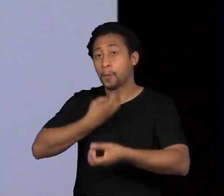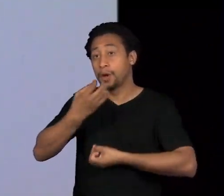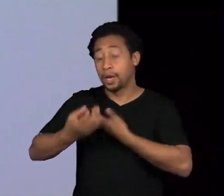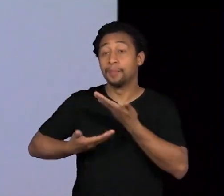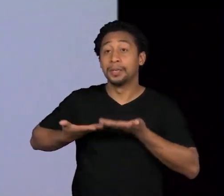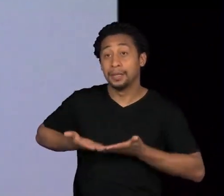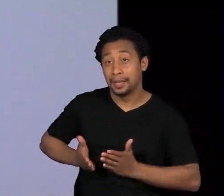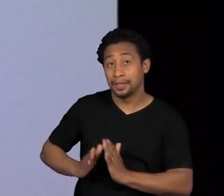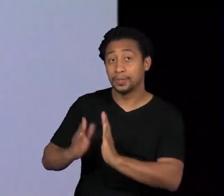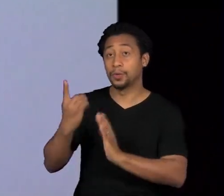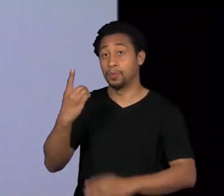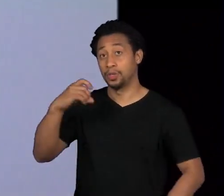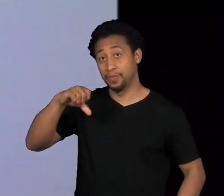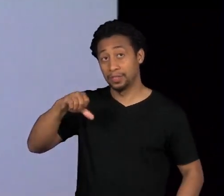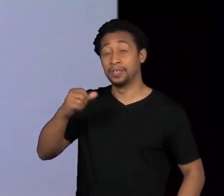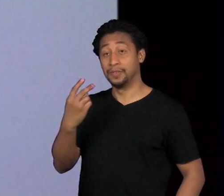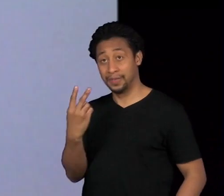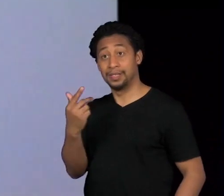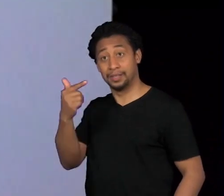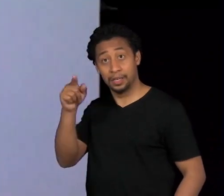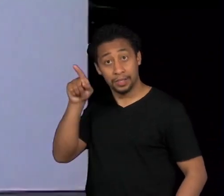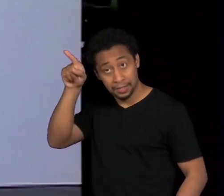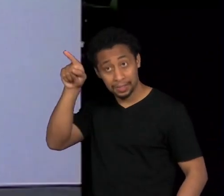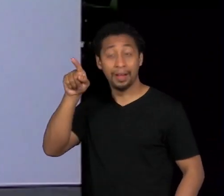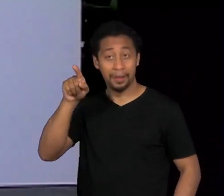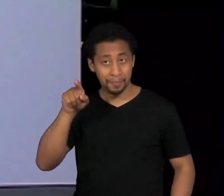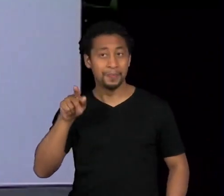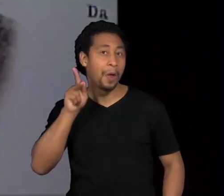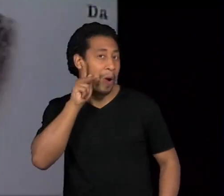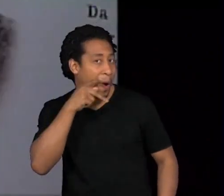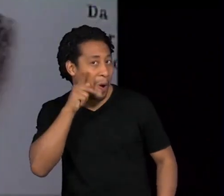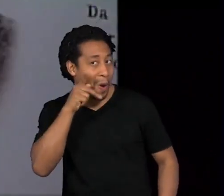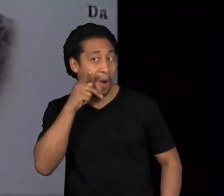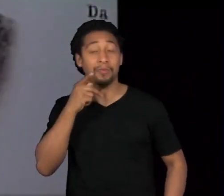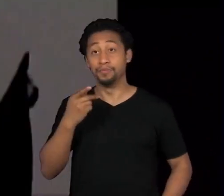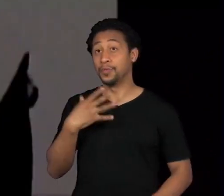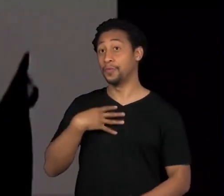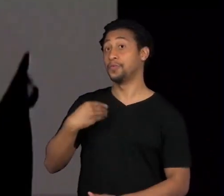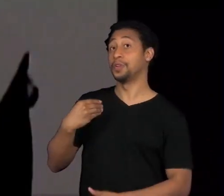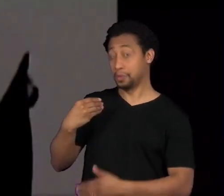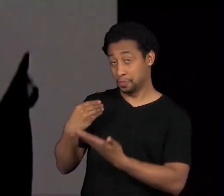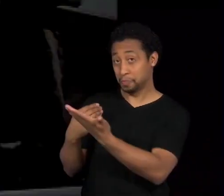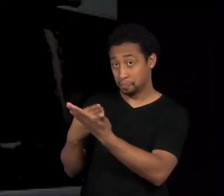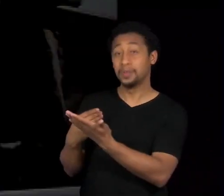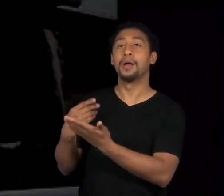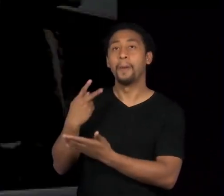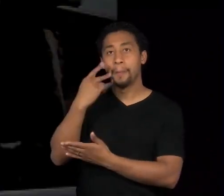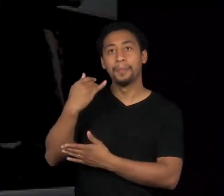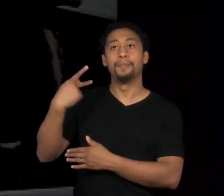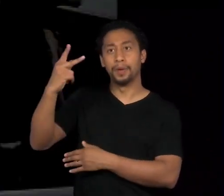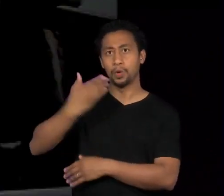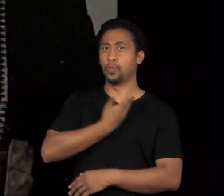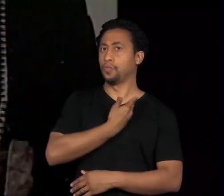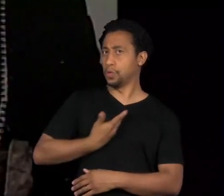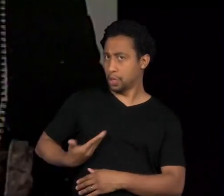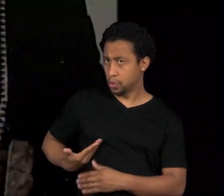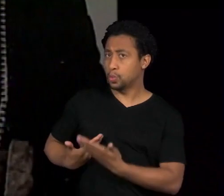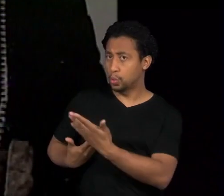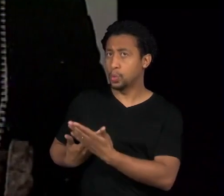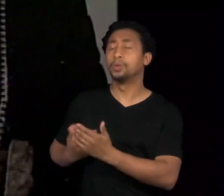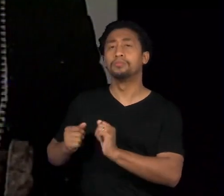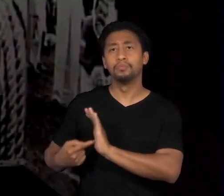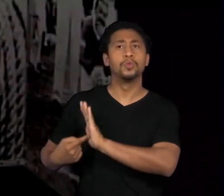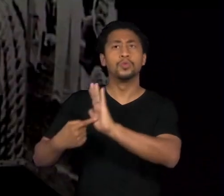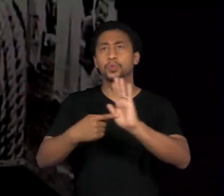Paraíba filho do então um governador daquele estado aos 3 anos de idade Ele perdeu o pai assassinado por